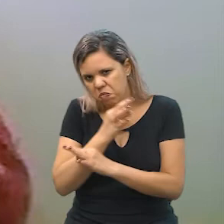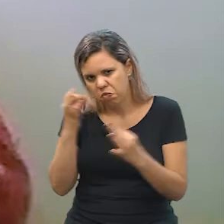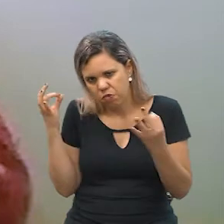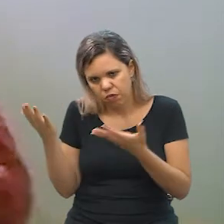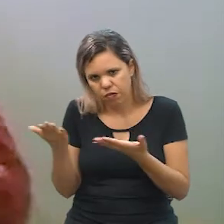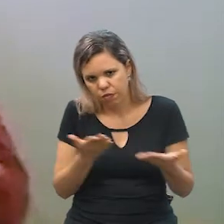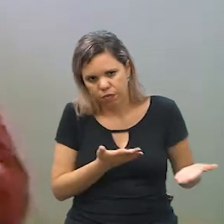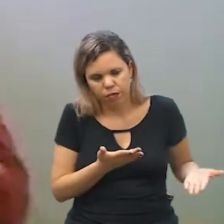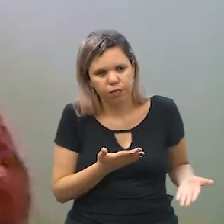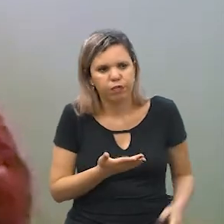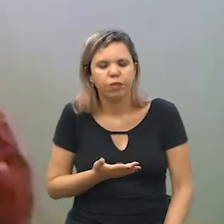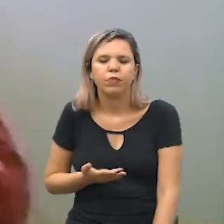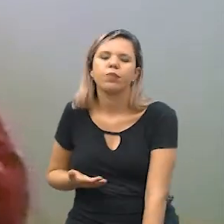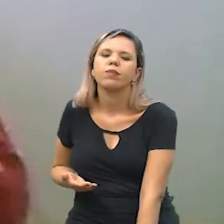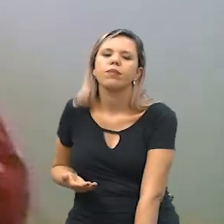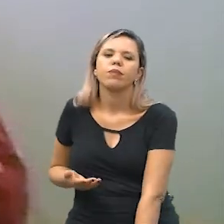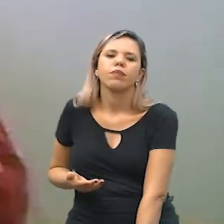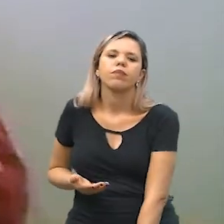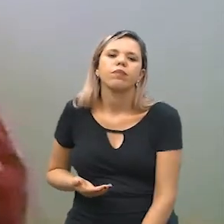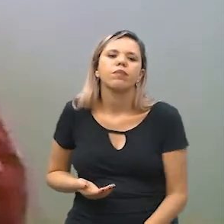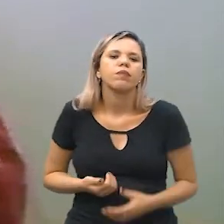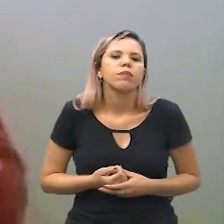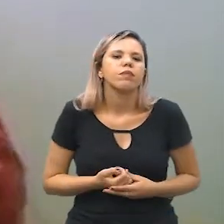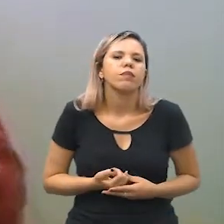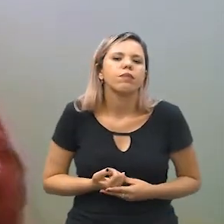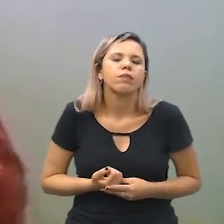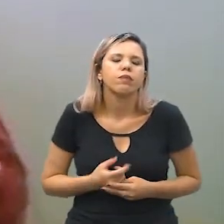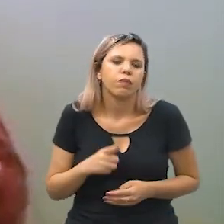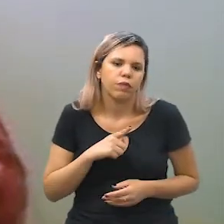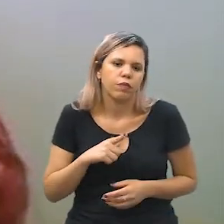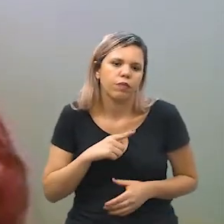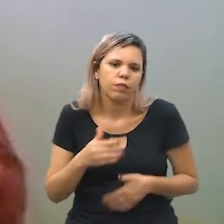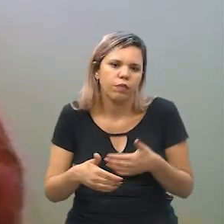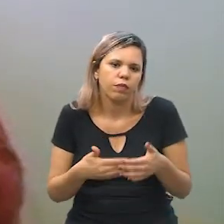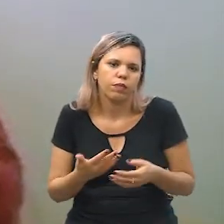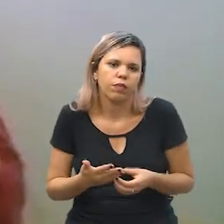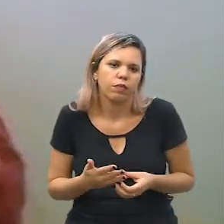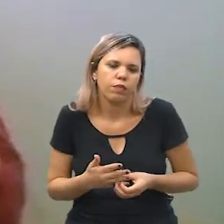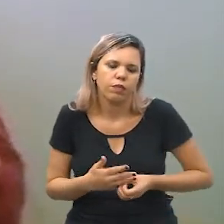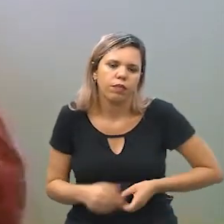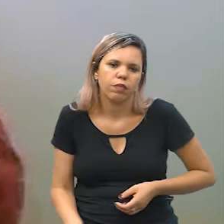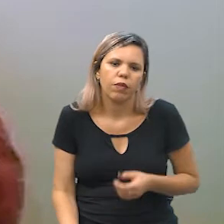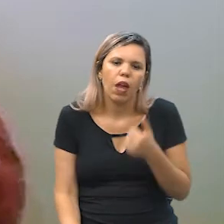essas crianças, tá? E existe uma progressão aí. Então,